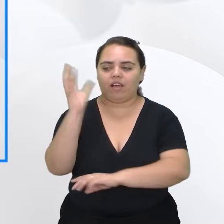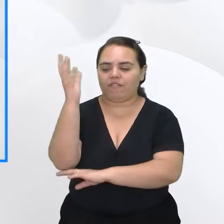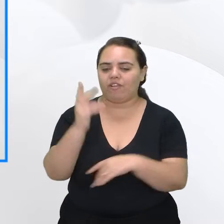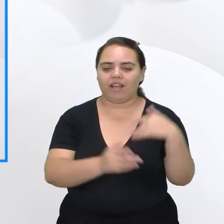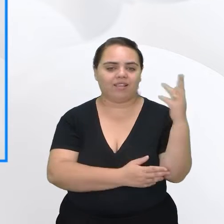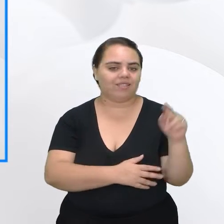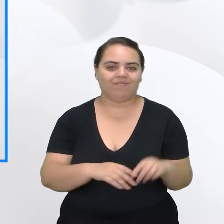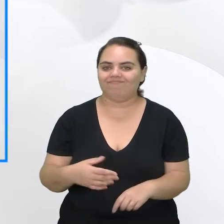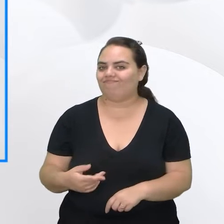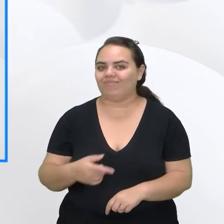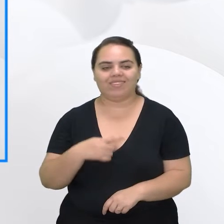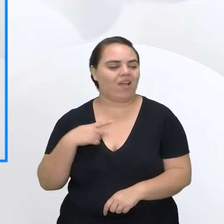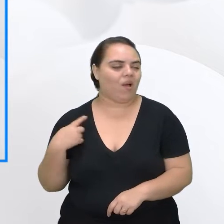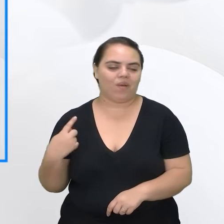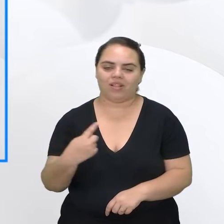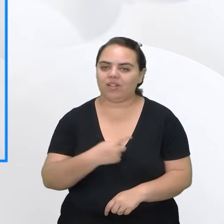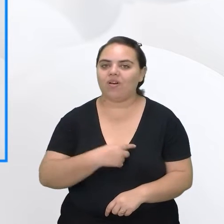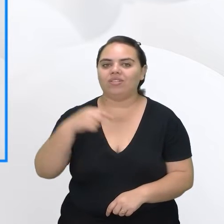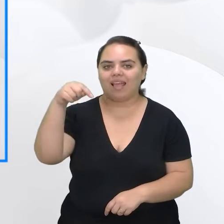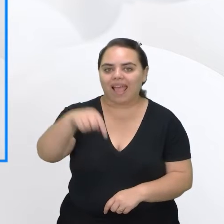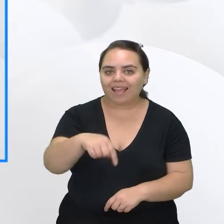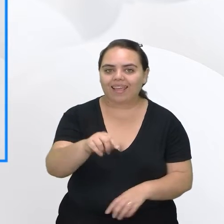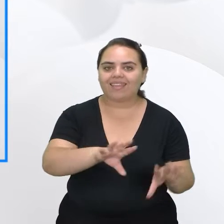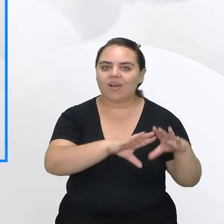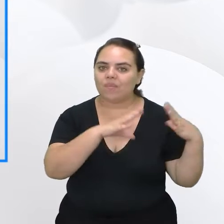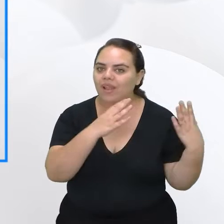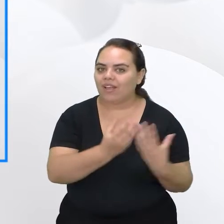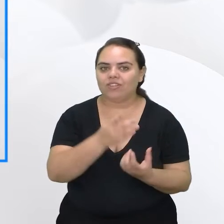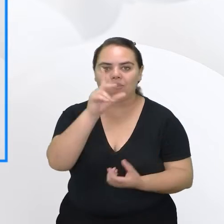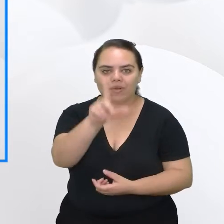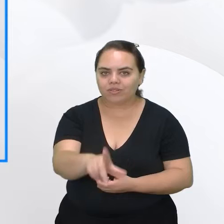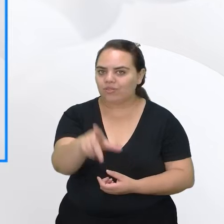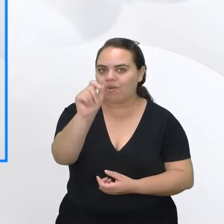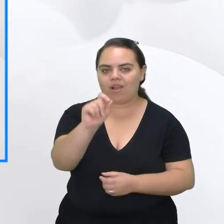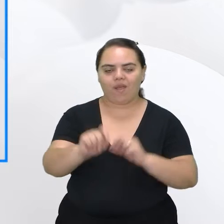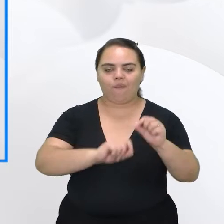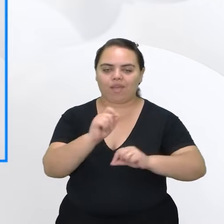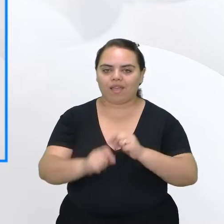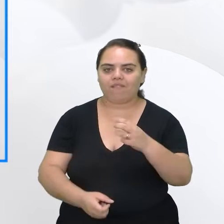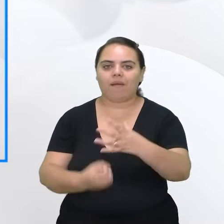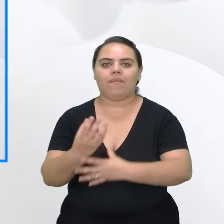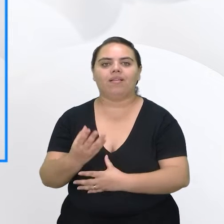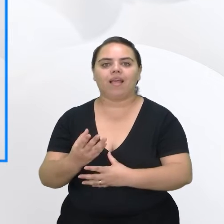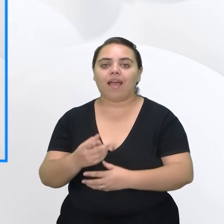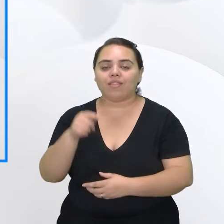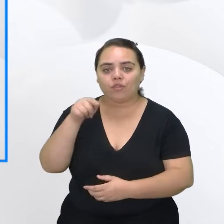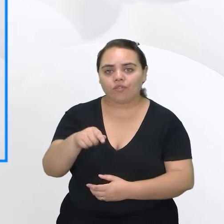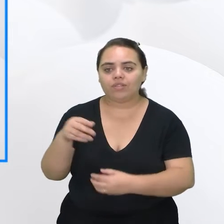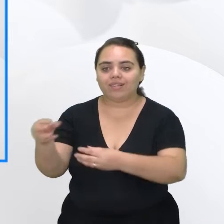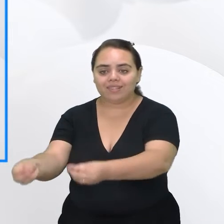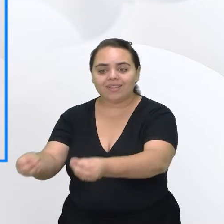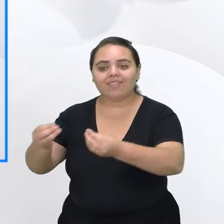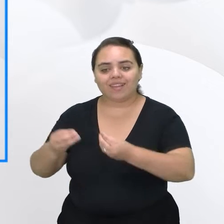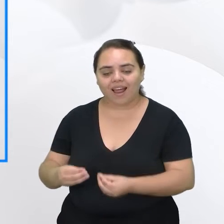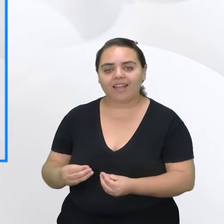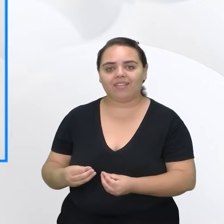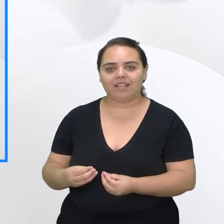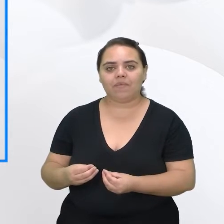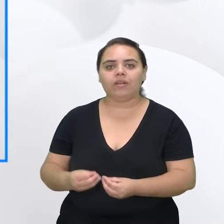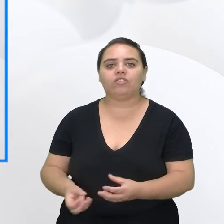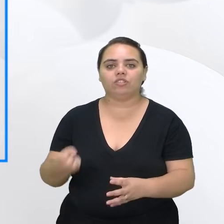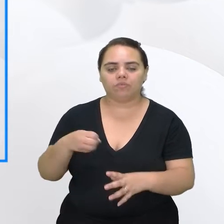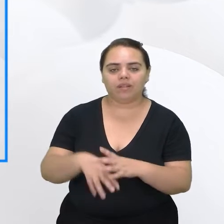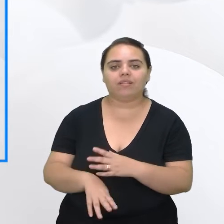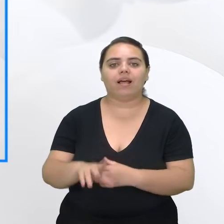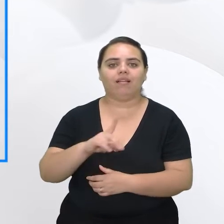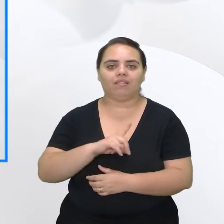para a comunidade. A gente não vai definir o que vai ser ou não plantado aqui. Então, tragam as mudas, tem as bordas, né? De repente, dá